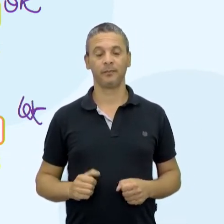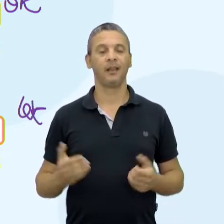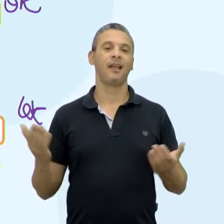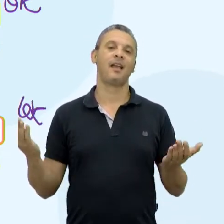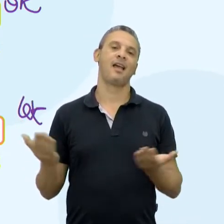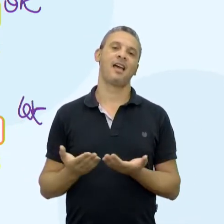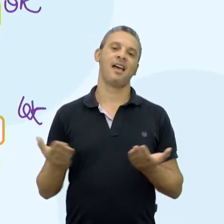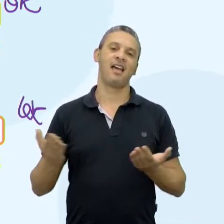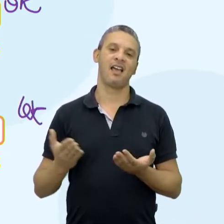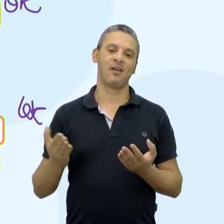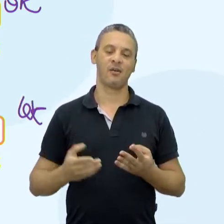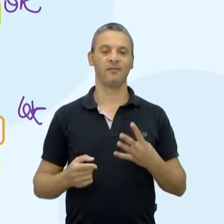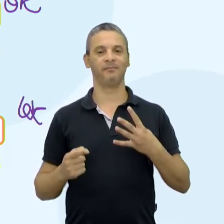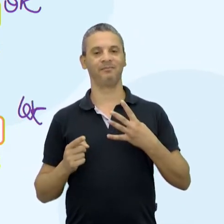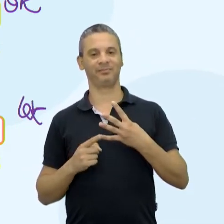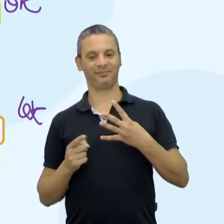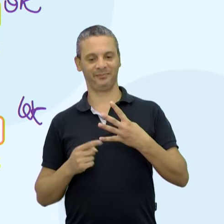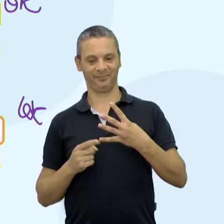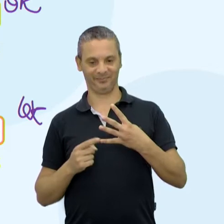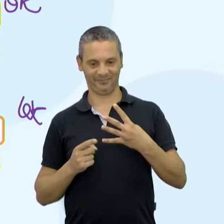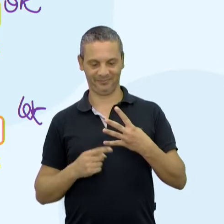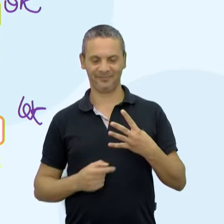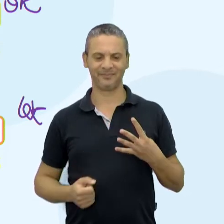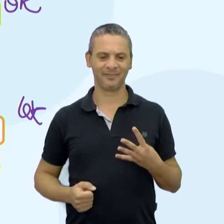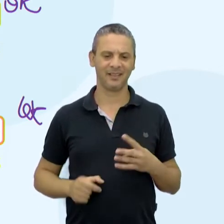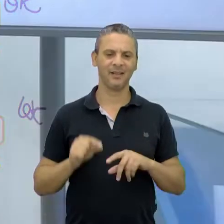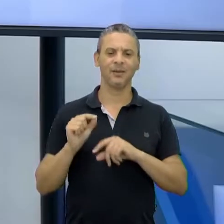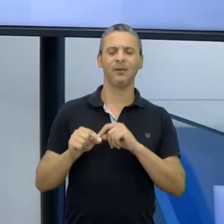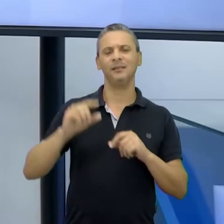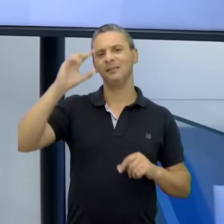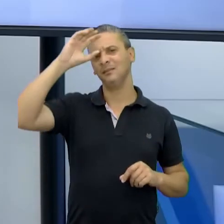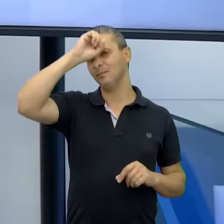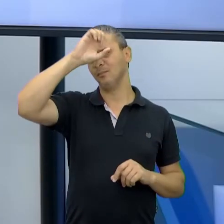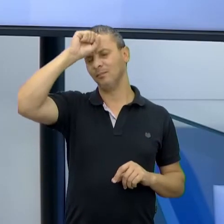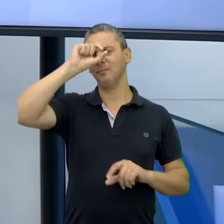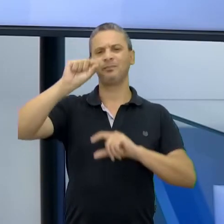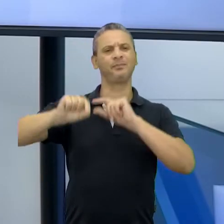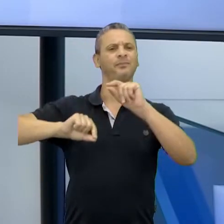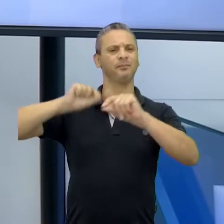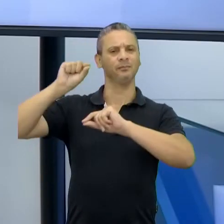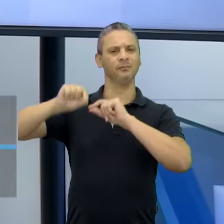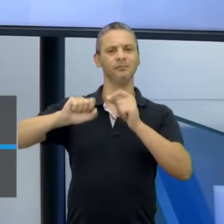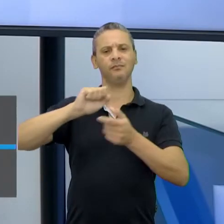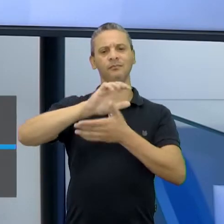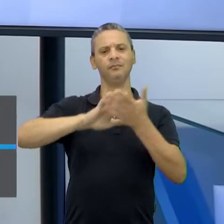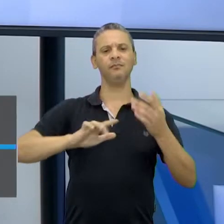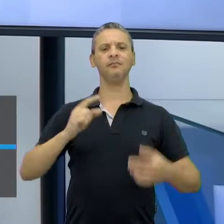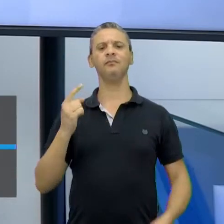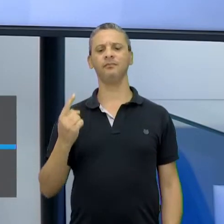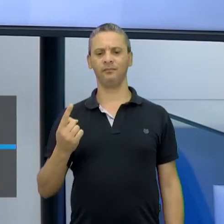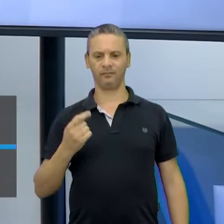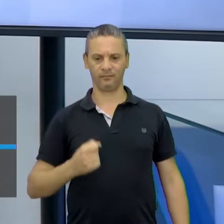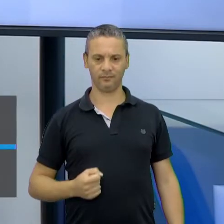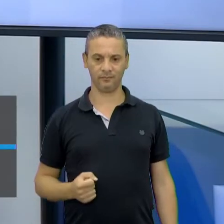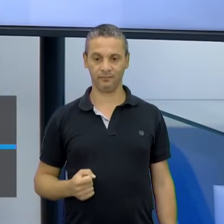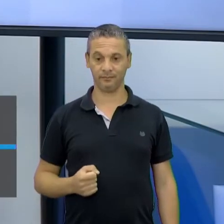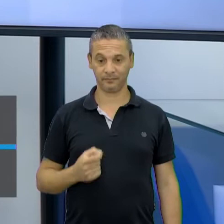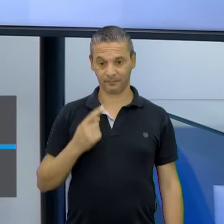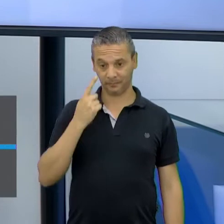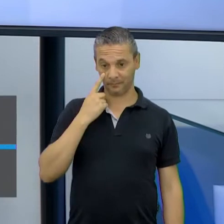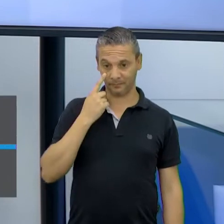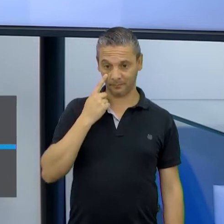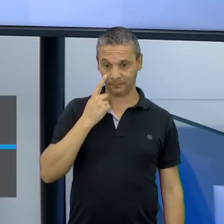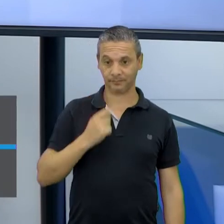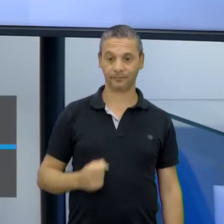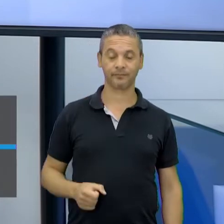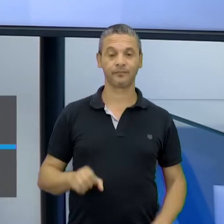E aí temos a sistematização, né? O que a gente aprendeu aí nessa atividade 1? O que a gente aprendeu? Nós estamos nela,